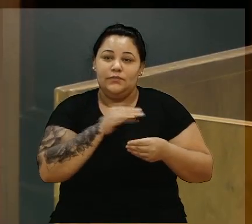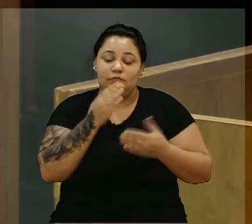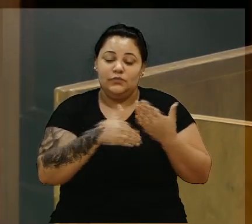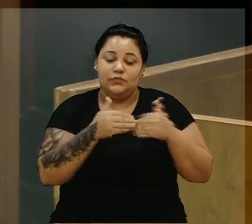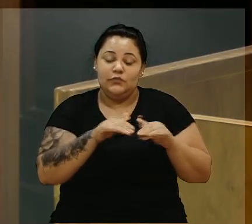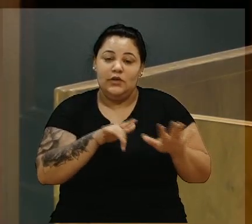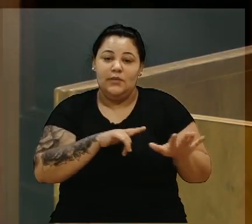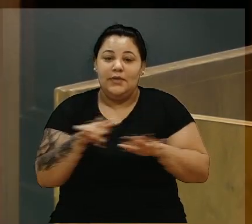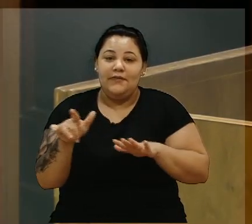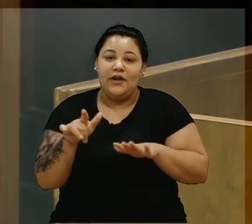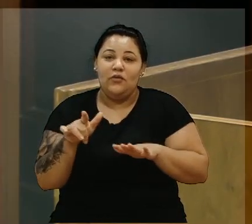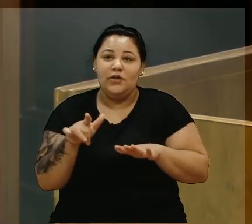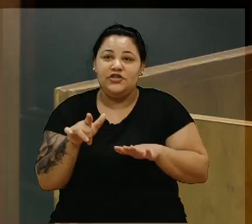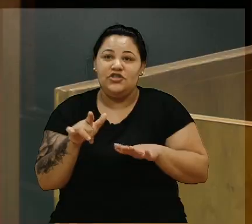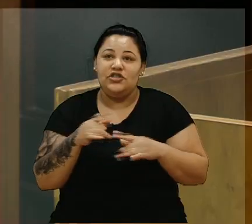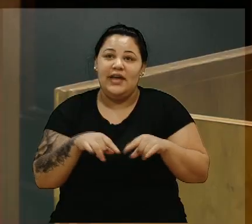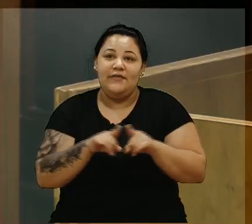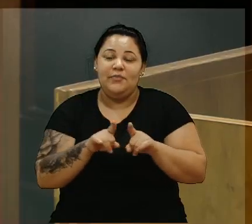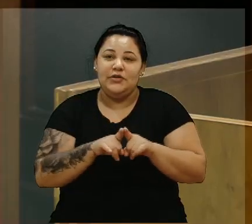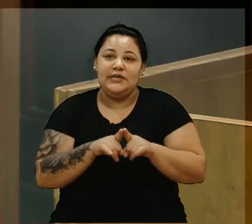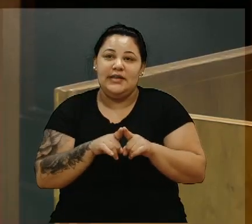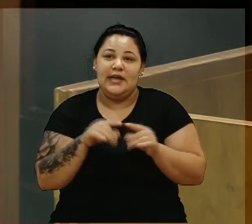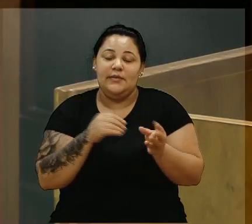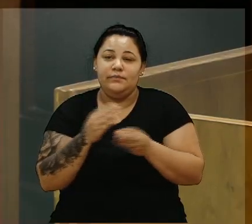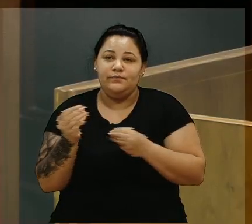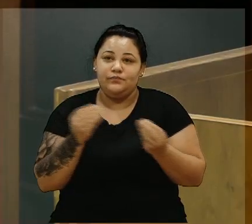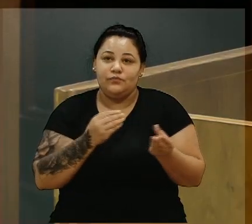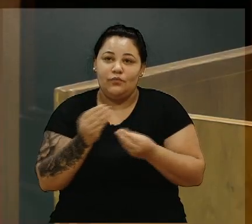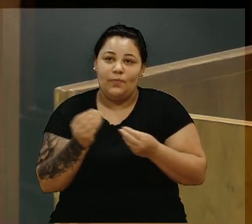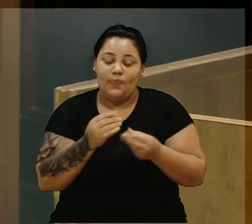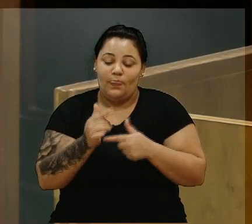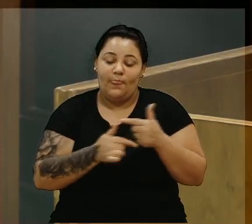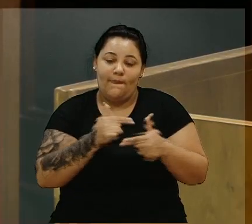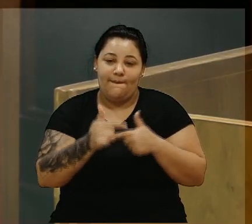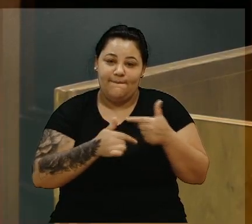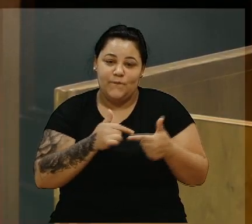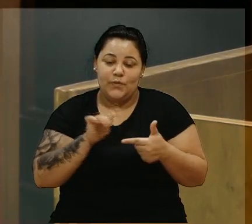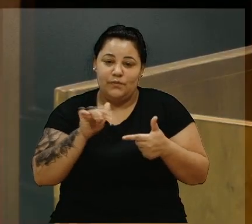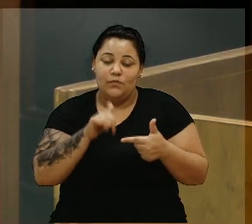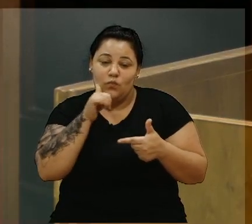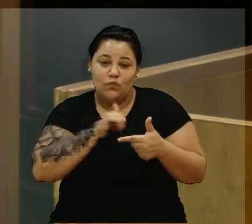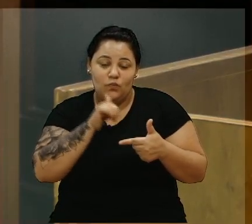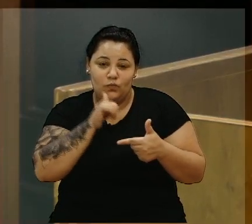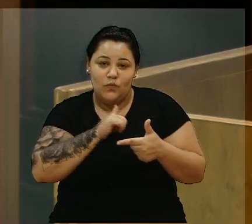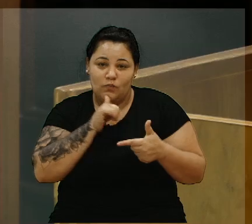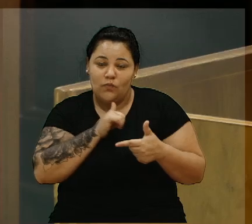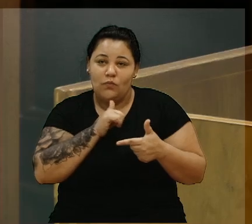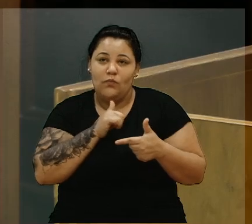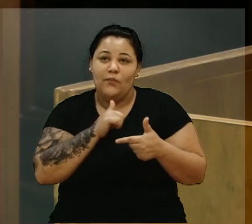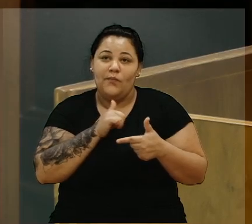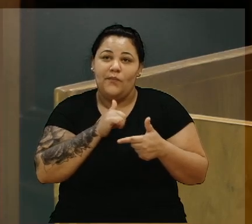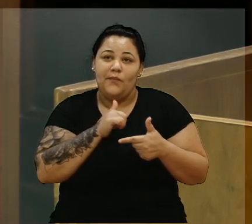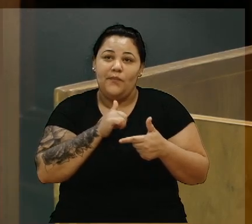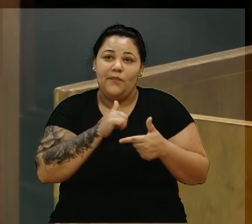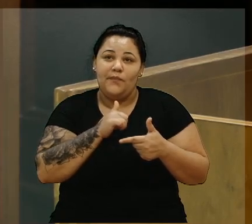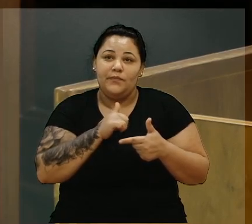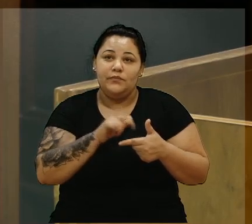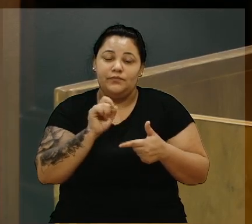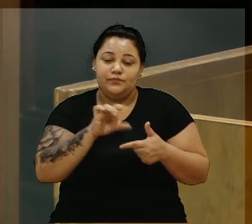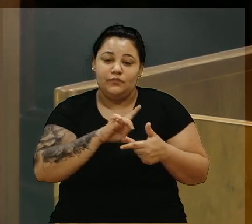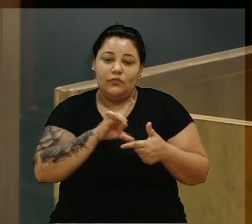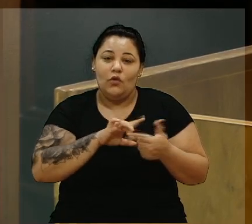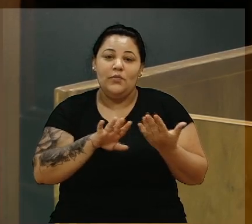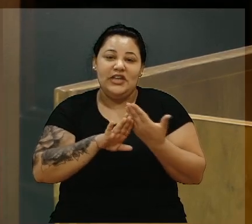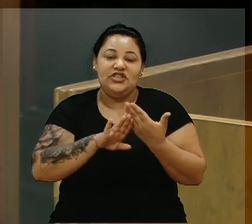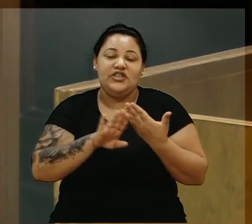recebemos inúmeras trabalhadoras, porque são categorias que eminentemente são femininas, onde existe o afastamento